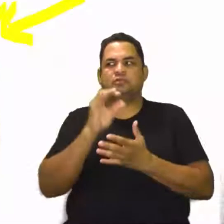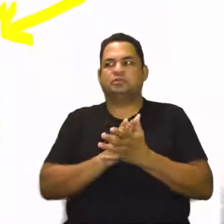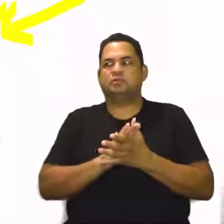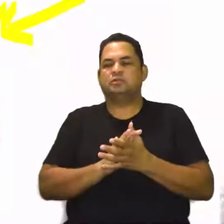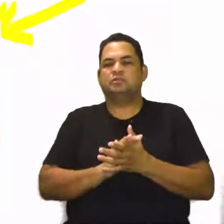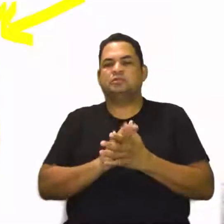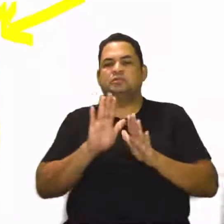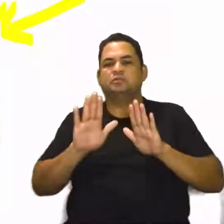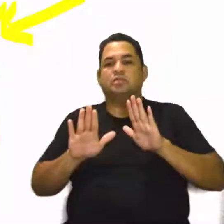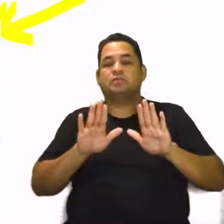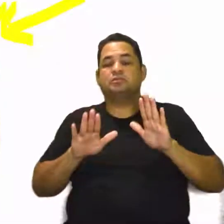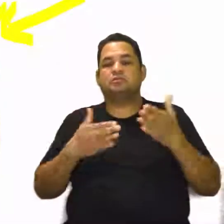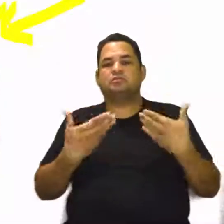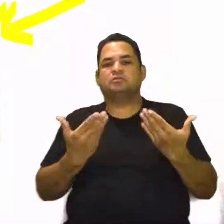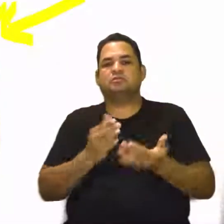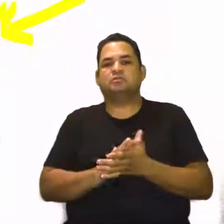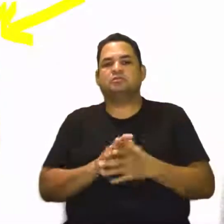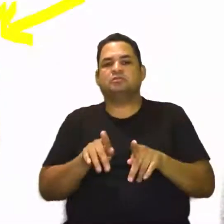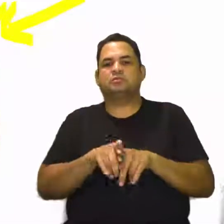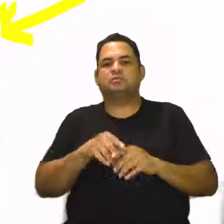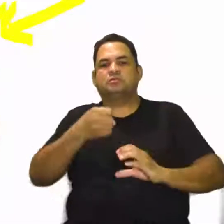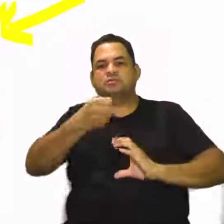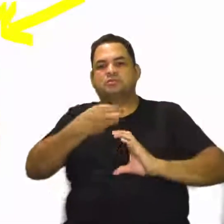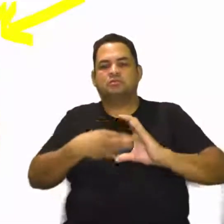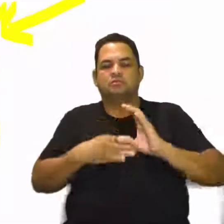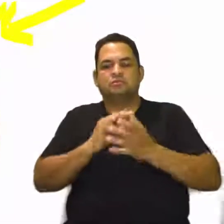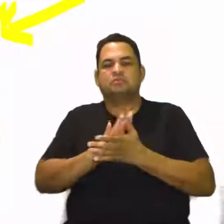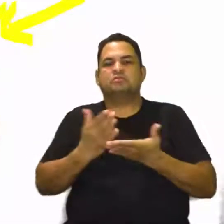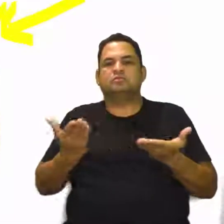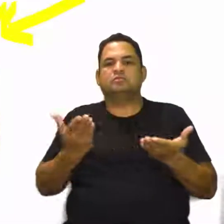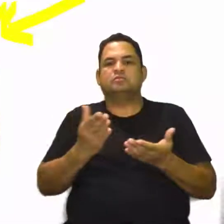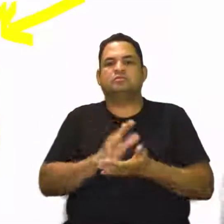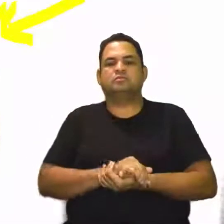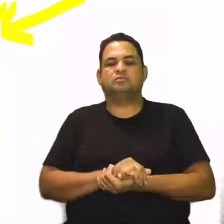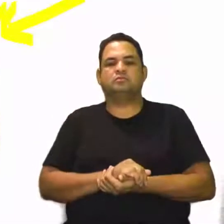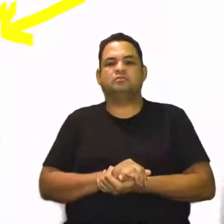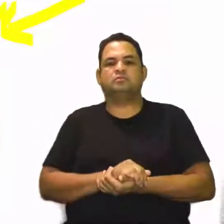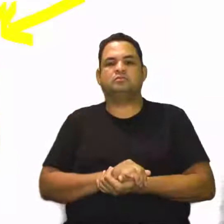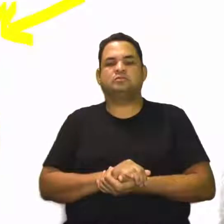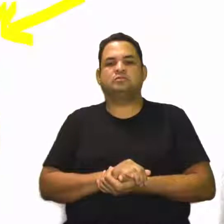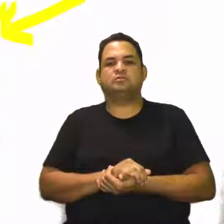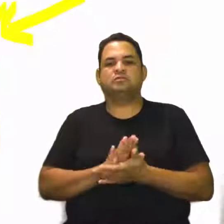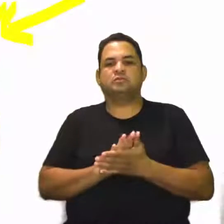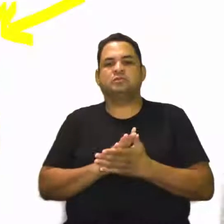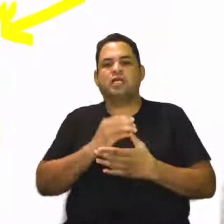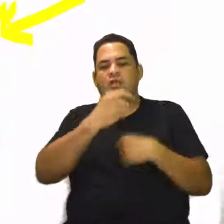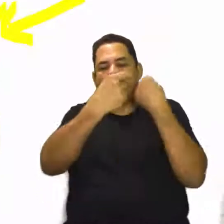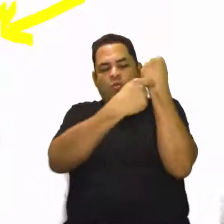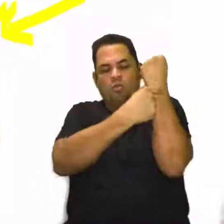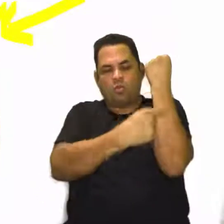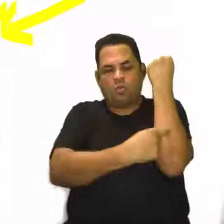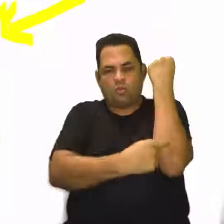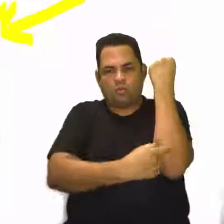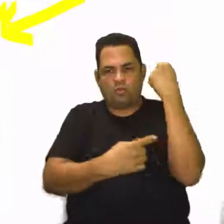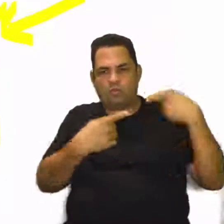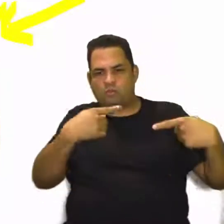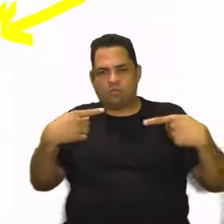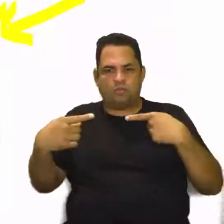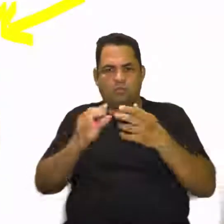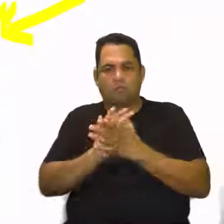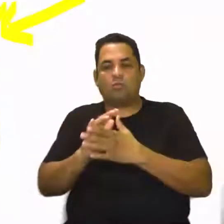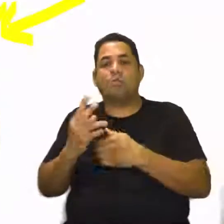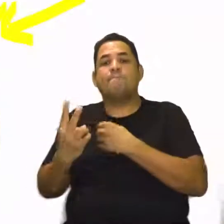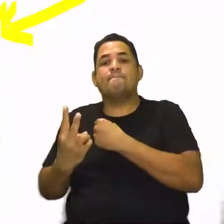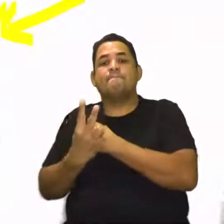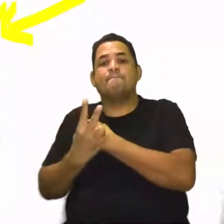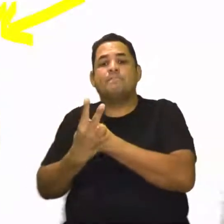então, desses cuidados. Falamos também da função, né? Da função dessa coluna em relação a proteger